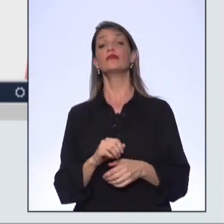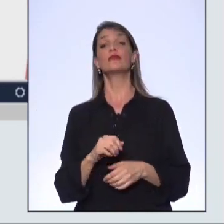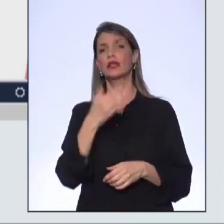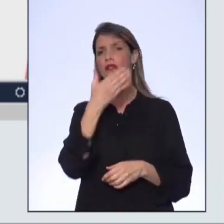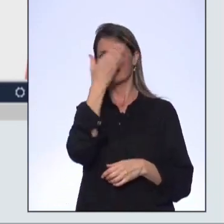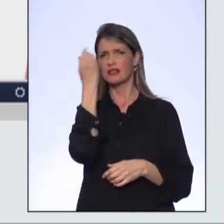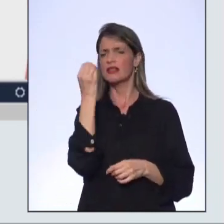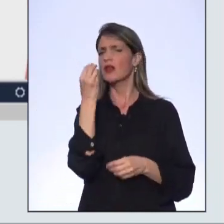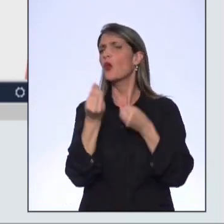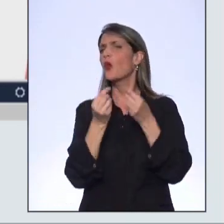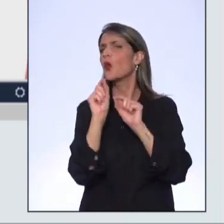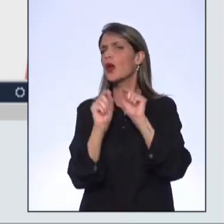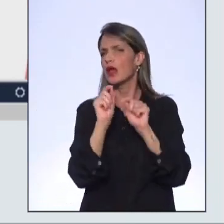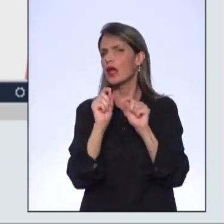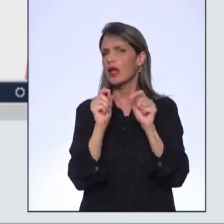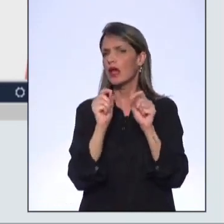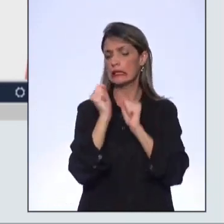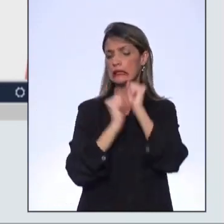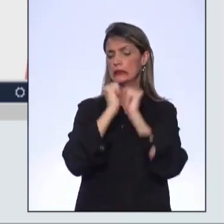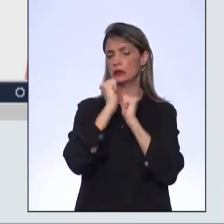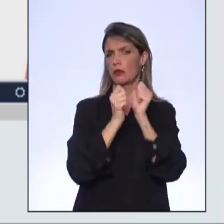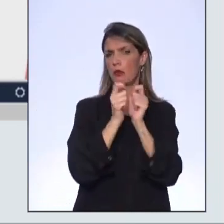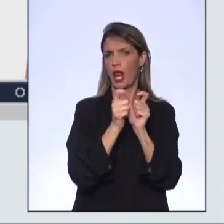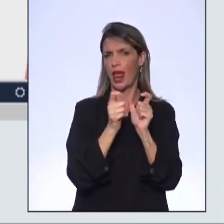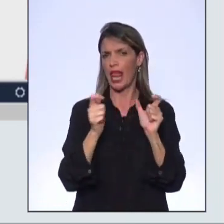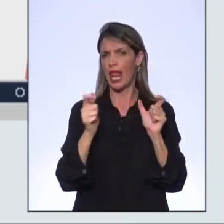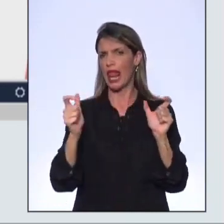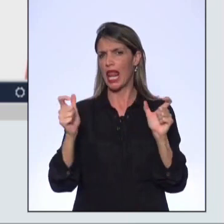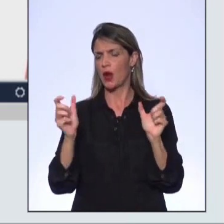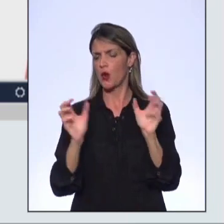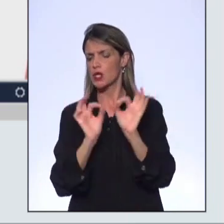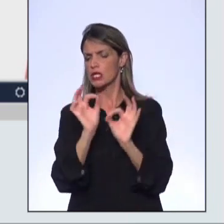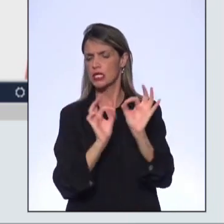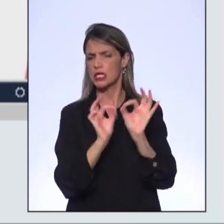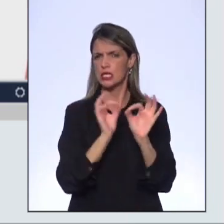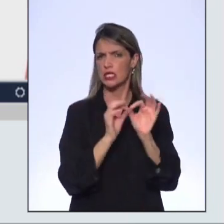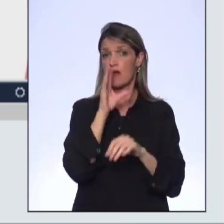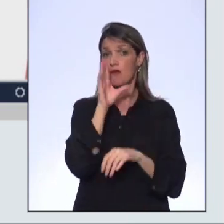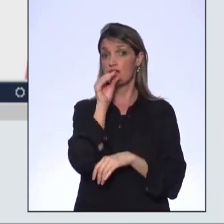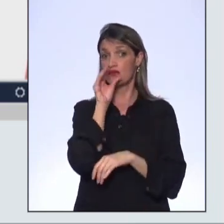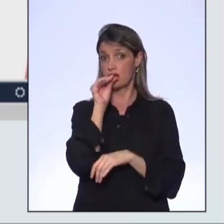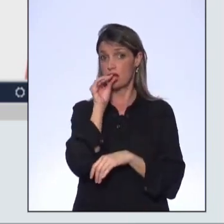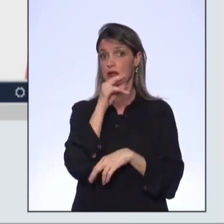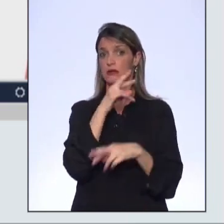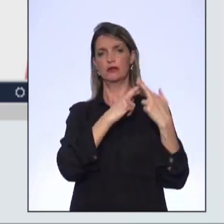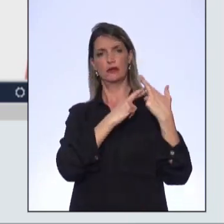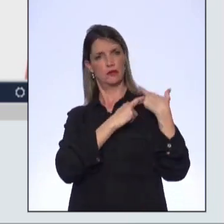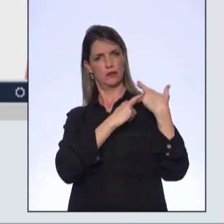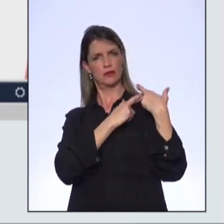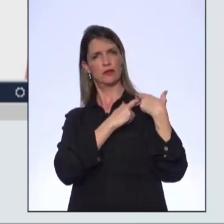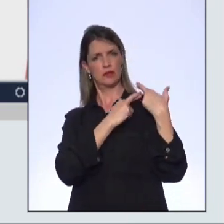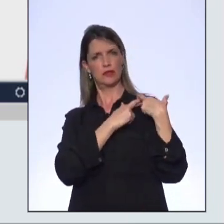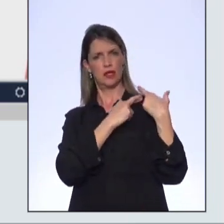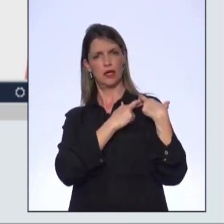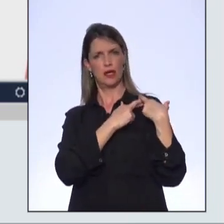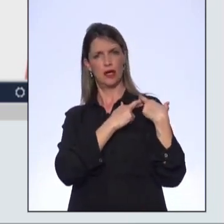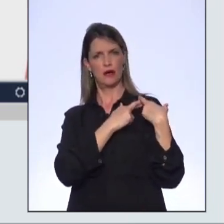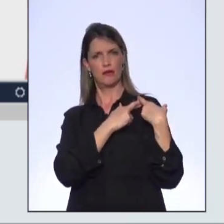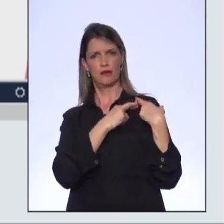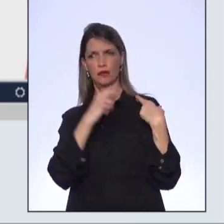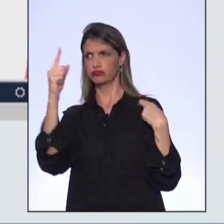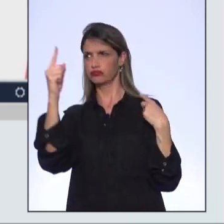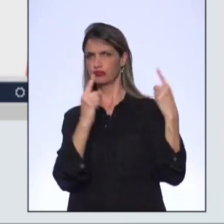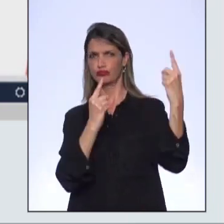esquecer o crescimento da indústria e a organização do movimento operário, responsáveis pela entrada de novos agentes sociais